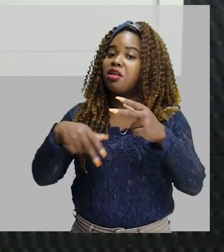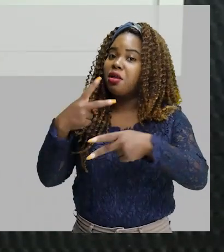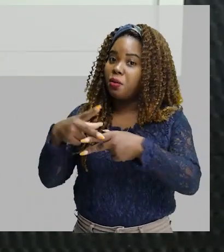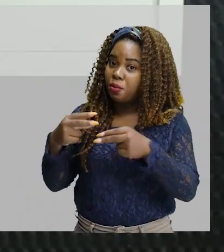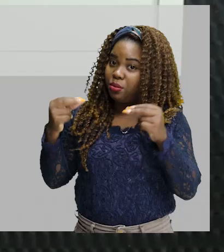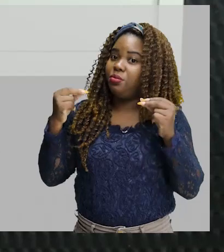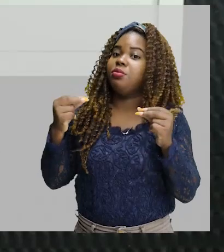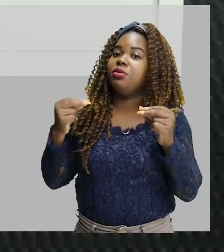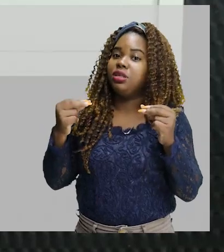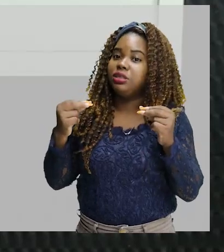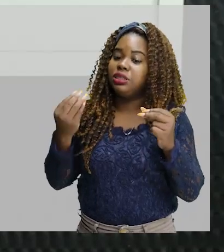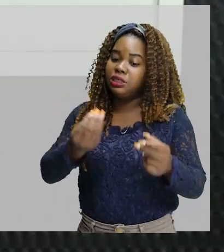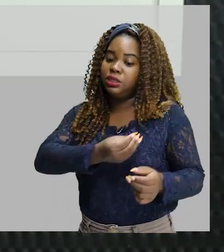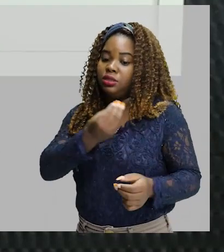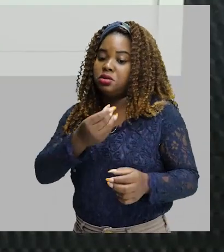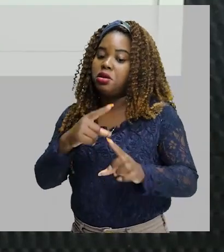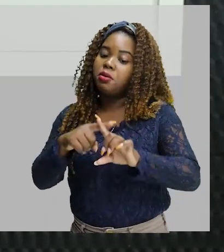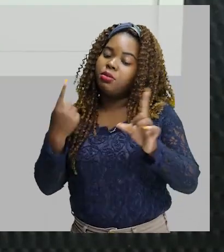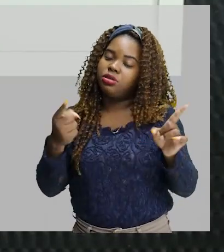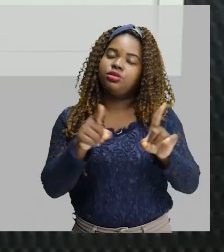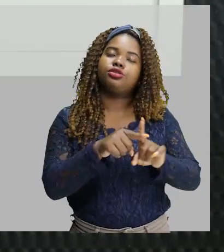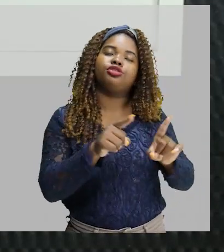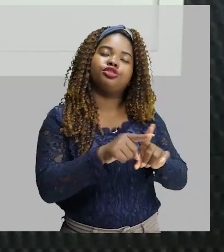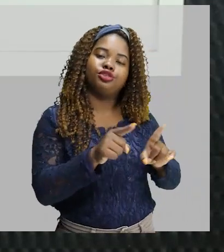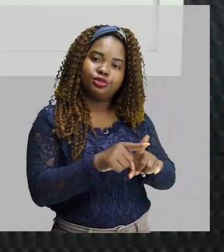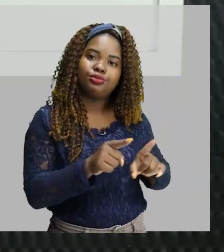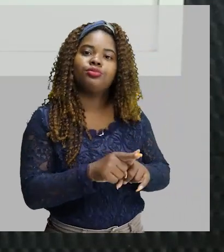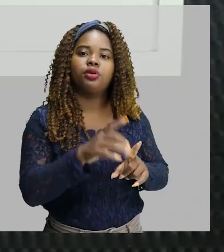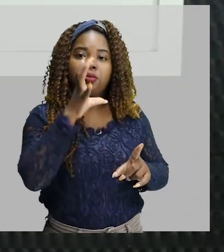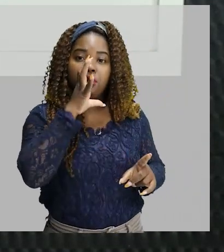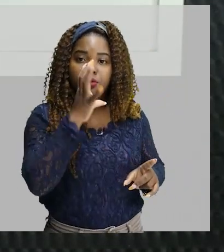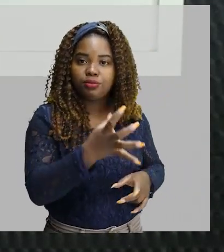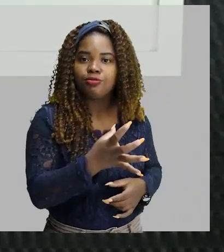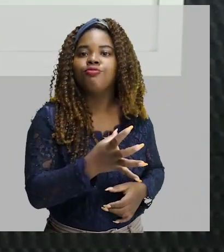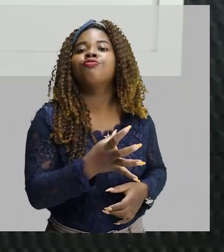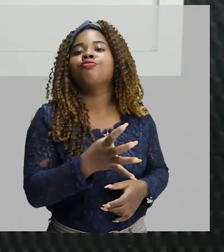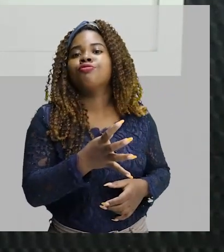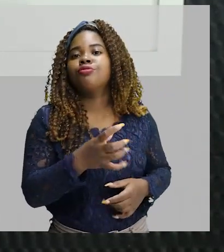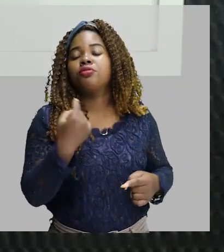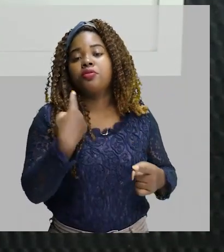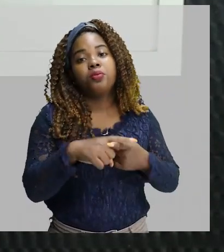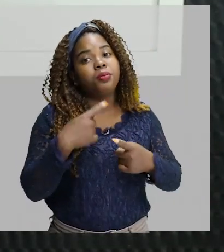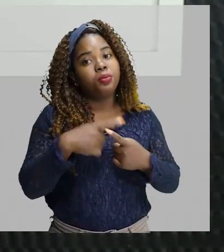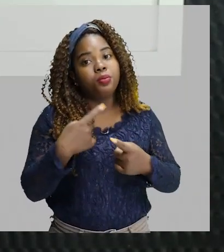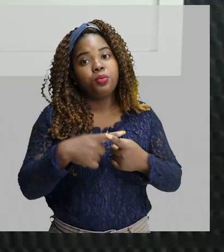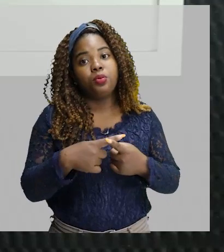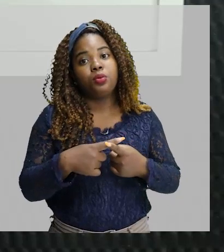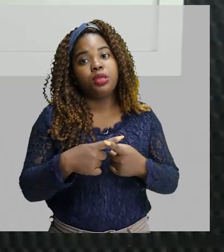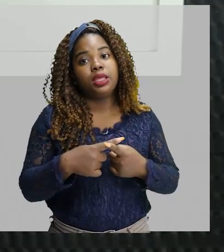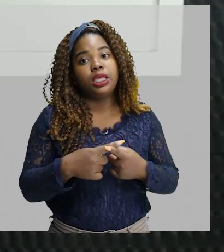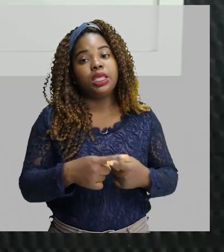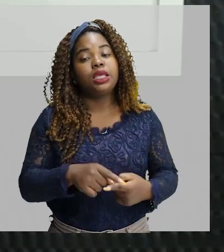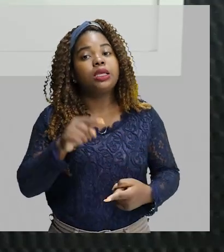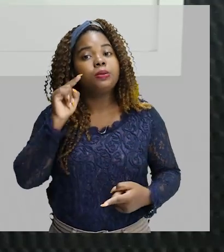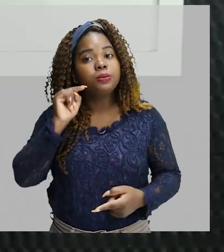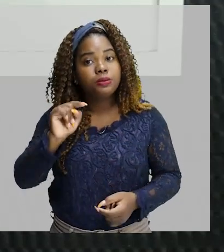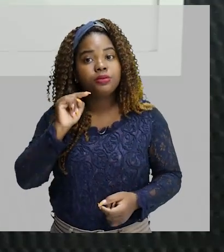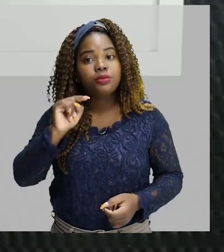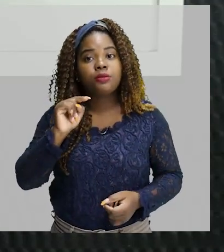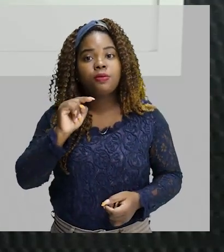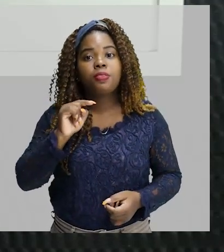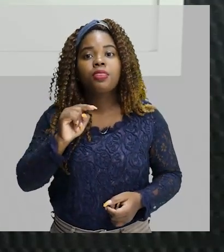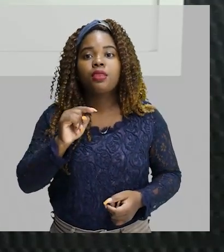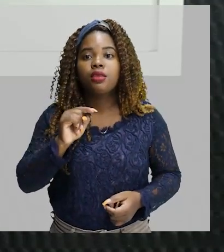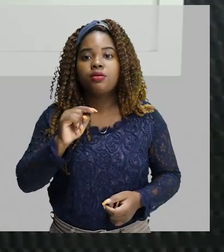Sartre diz, mas ela se torna também uma condenação. Olha só, é muito forte isso. Esta angústia é porque